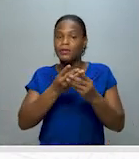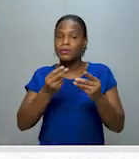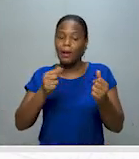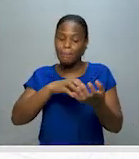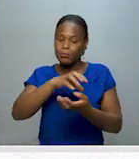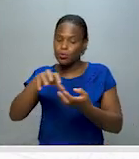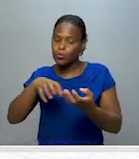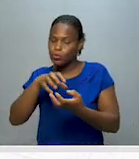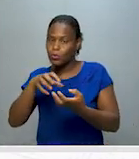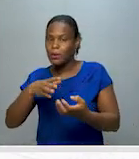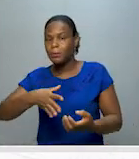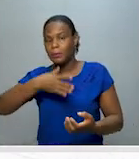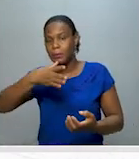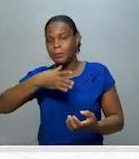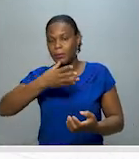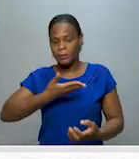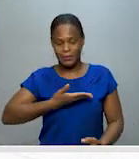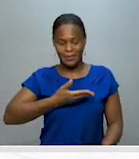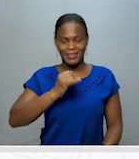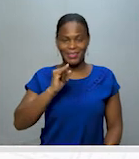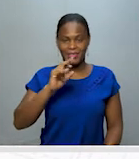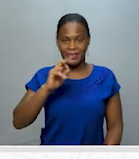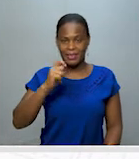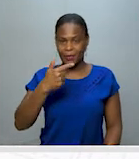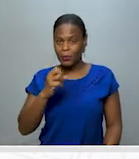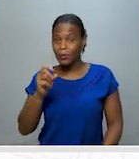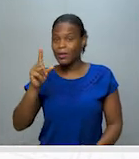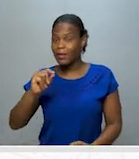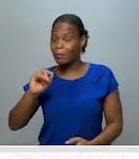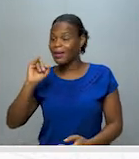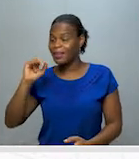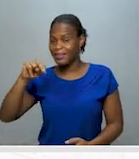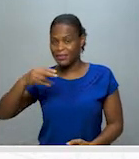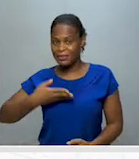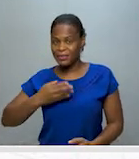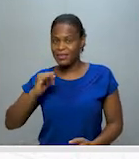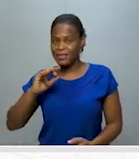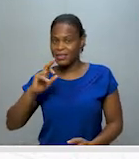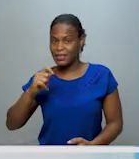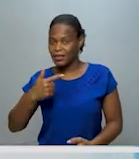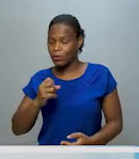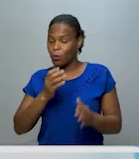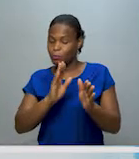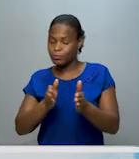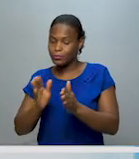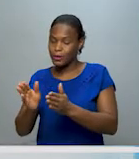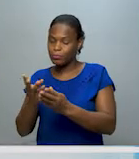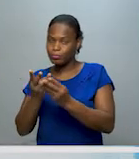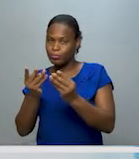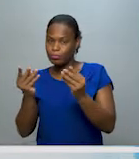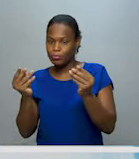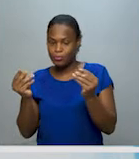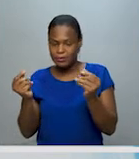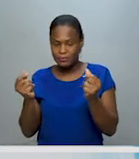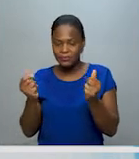resultante da mistura dos discursos direto e indireto, sendo um processo de grande efeito